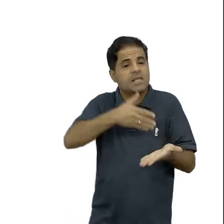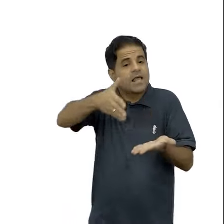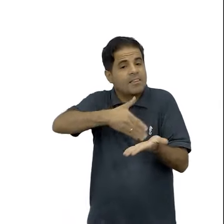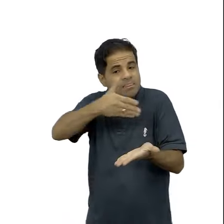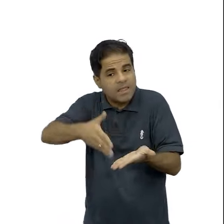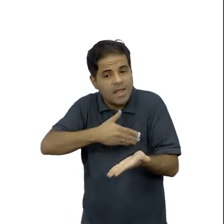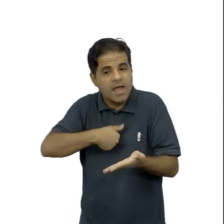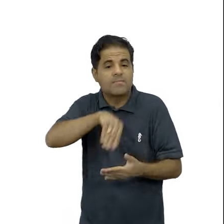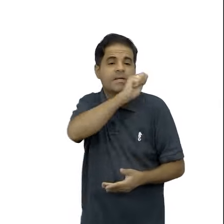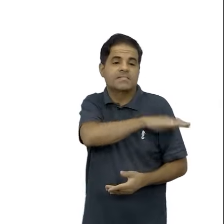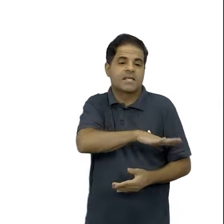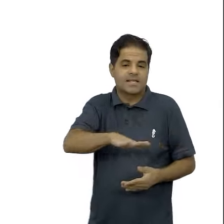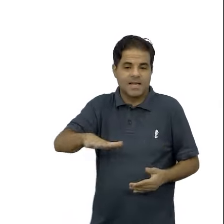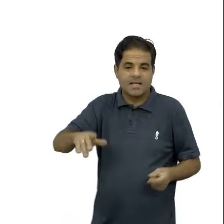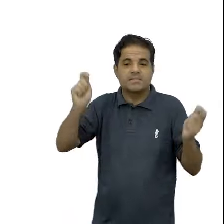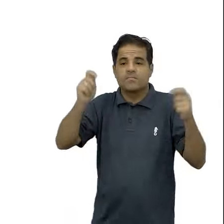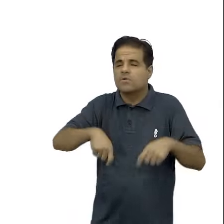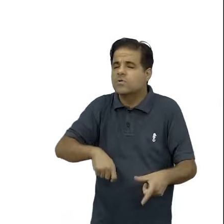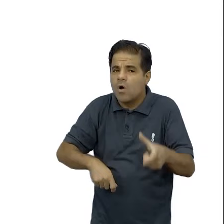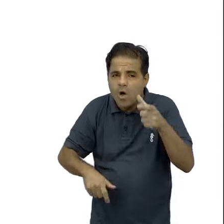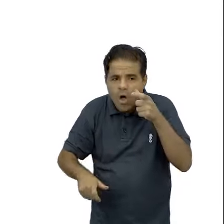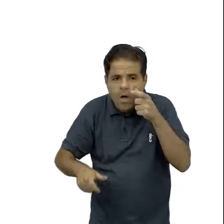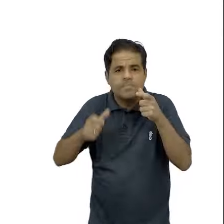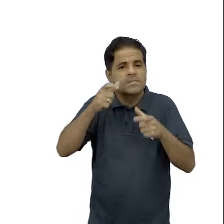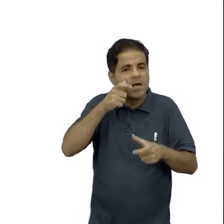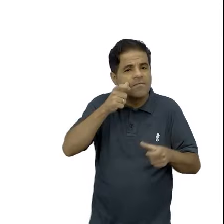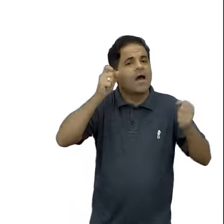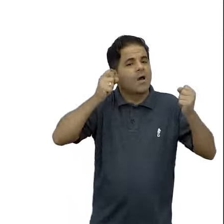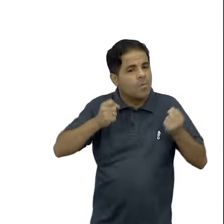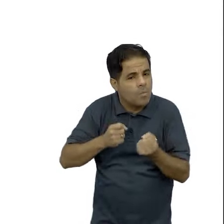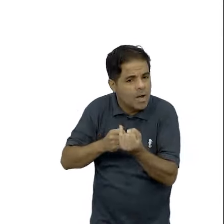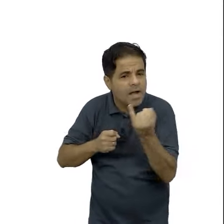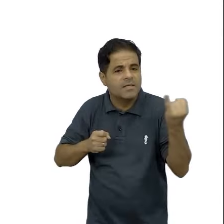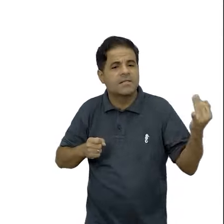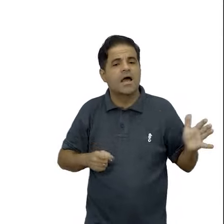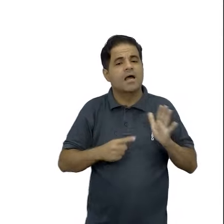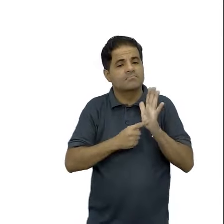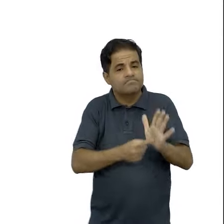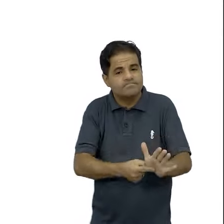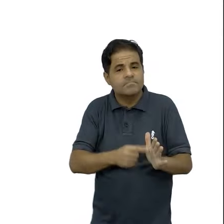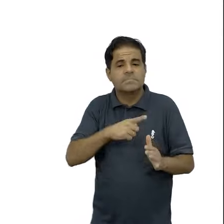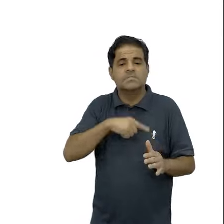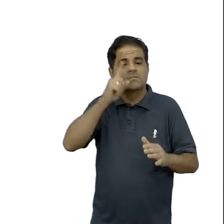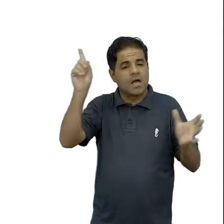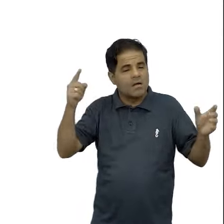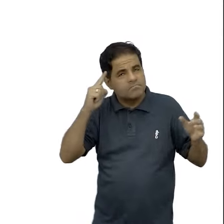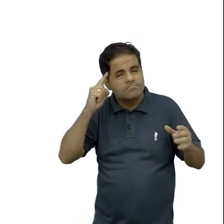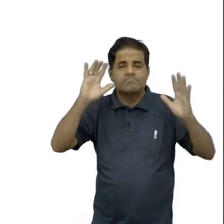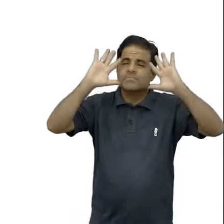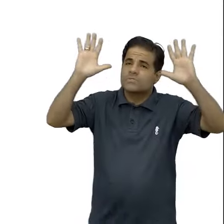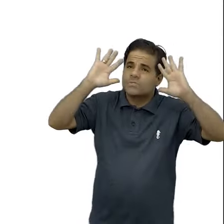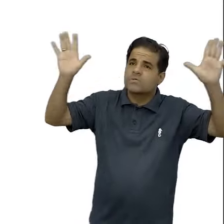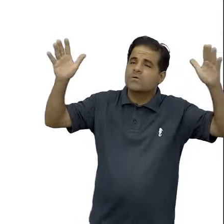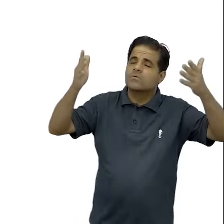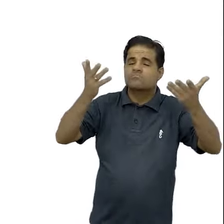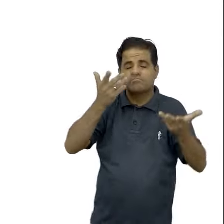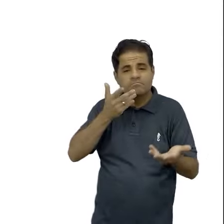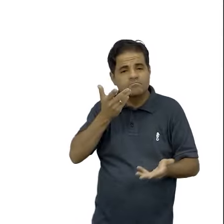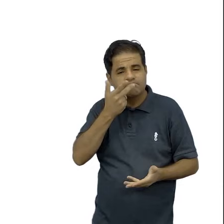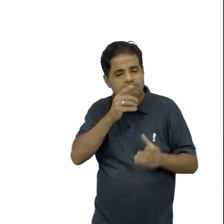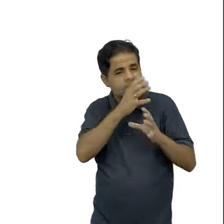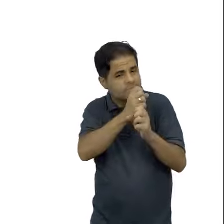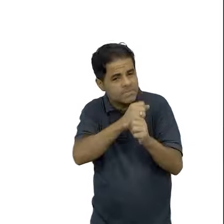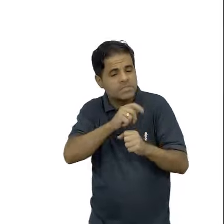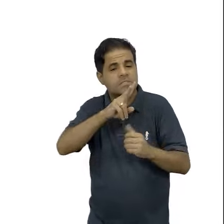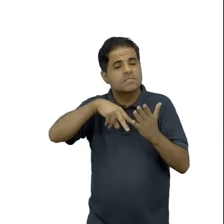tabela para que as crianças observem a quantidade expressa nelas, associando o pensamento aritmético com